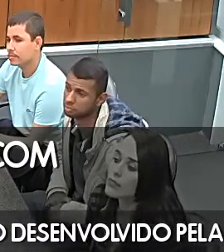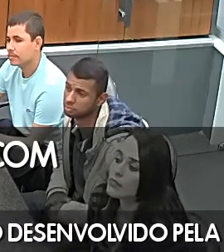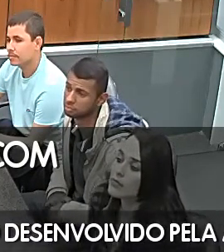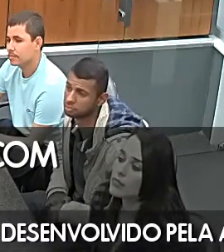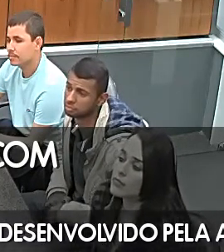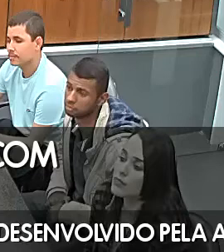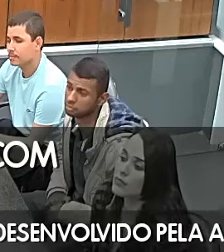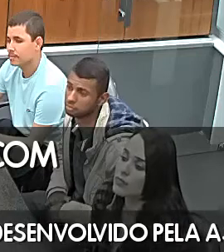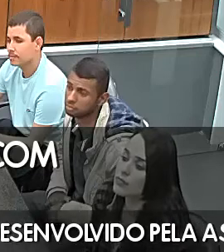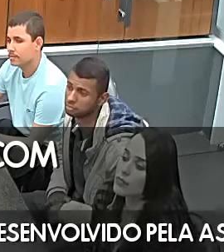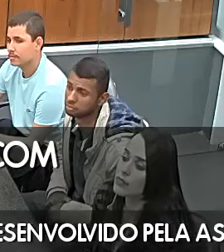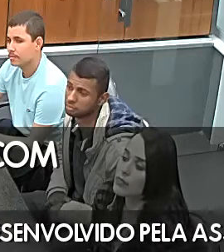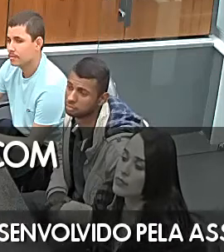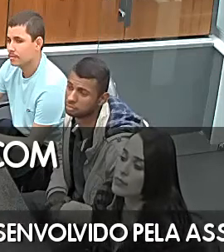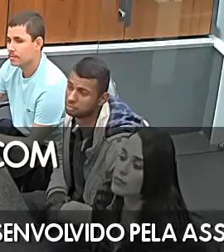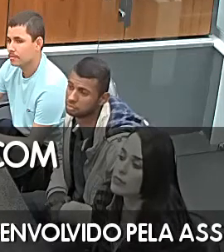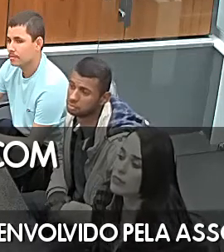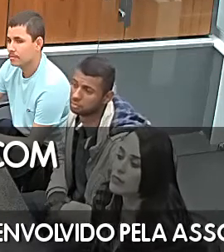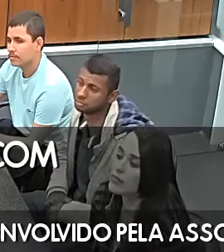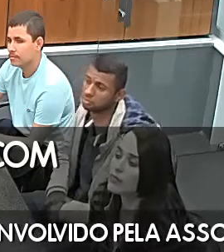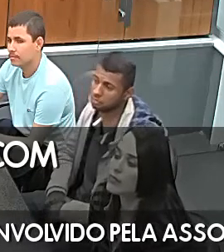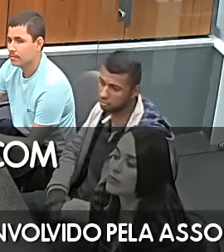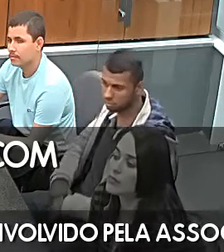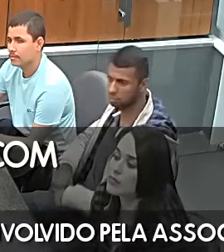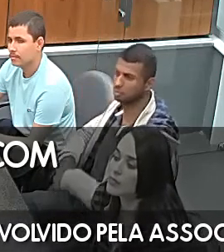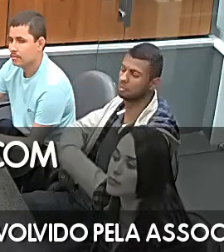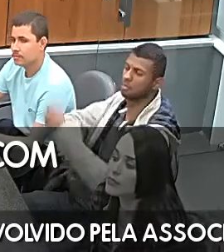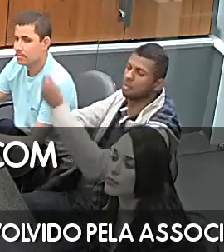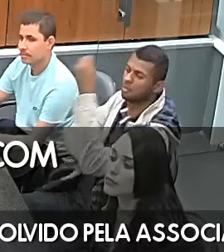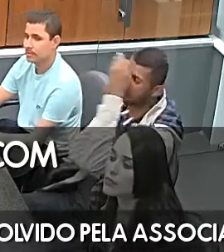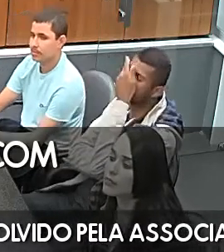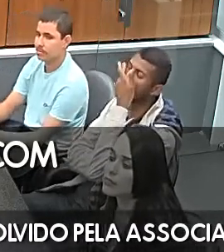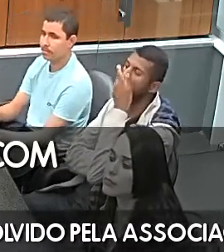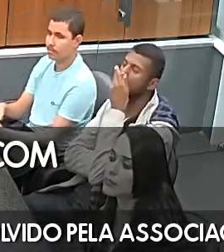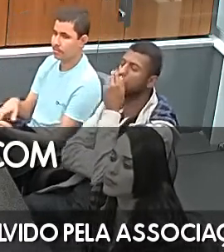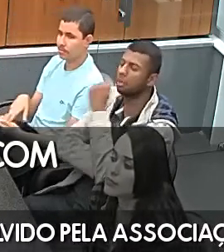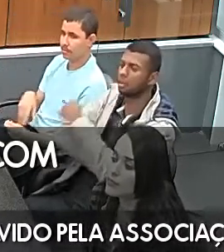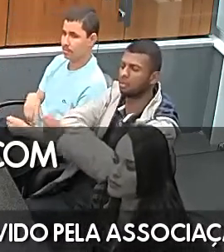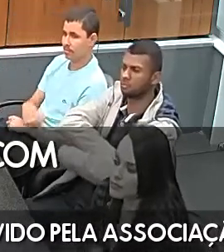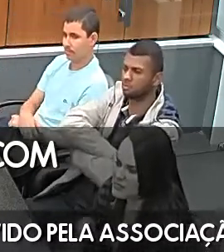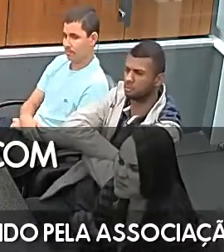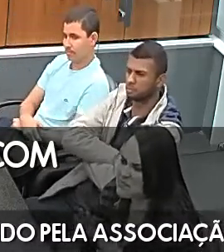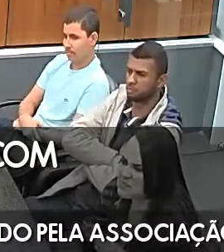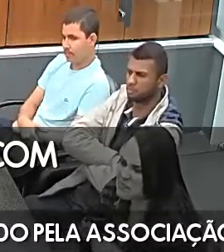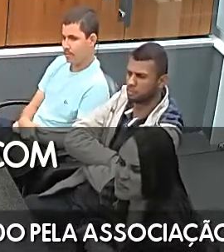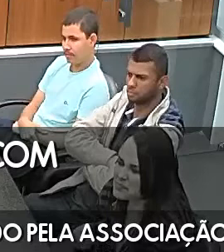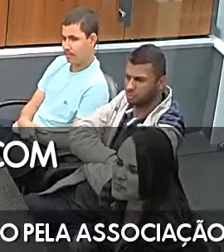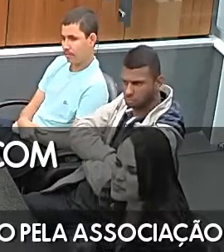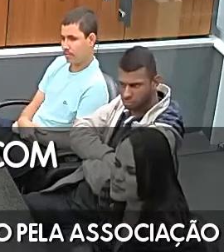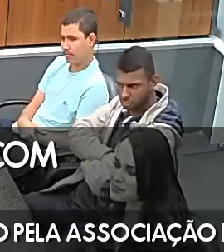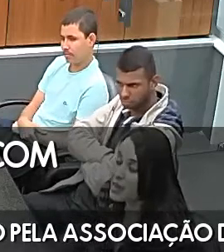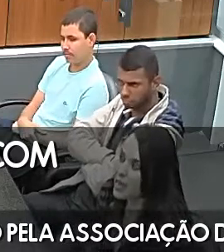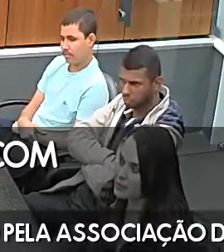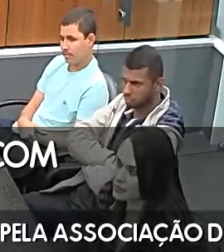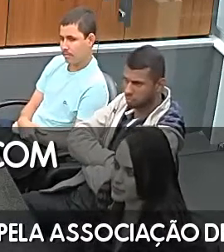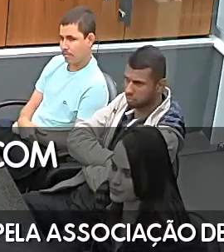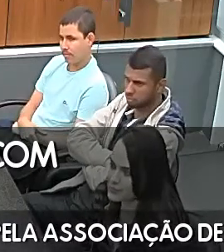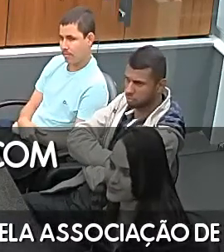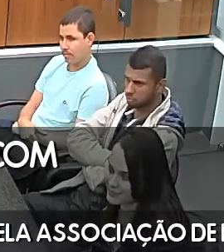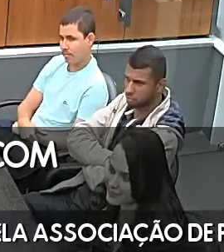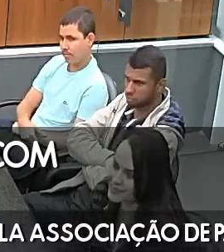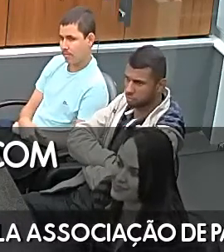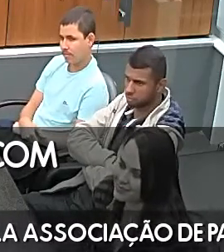com deficiência ela vem aqui na Assembleia e nós trazemos aqui, junto com o Ministério do Trabalho,